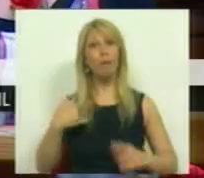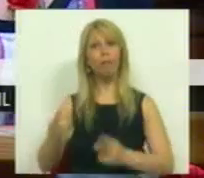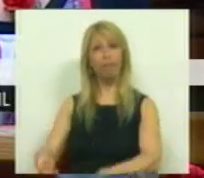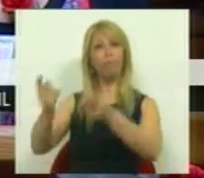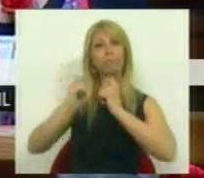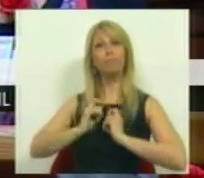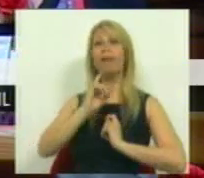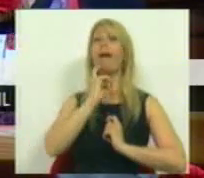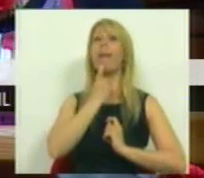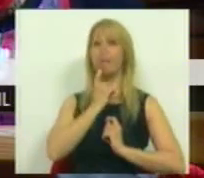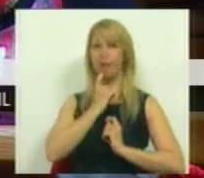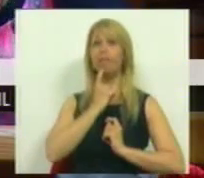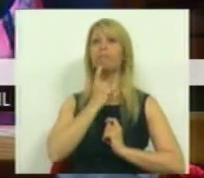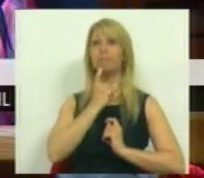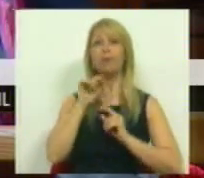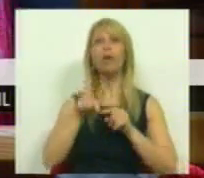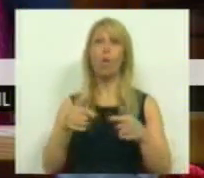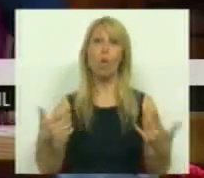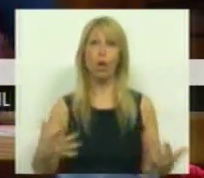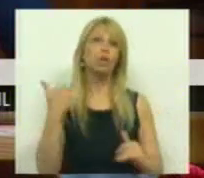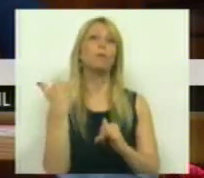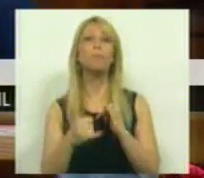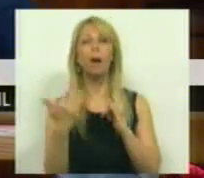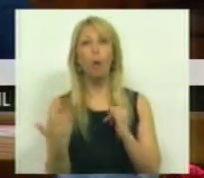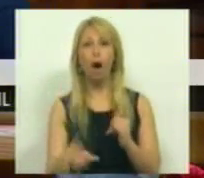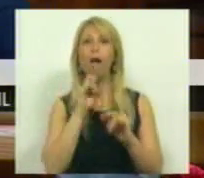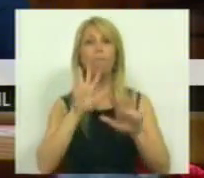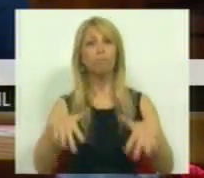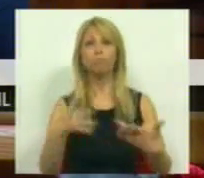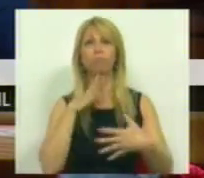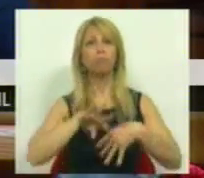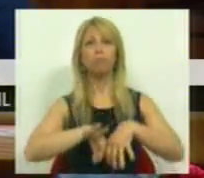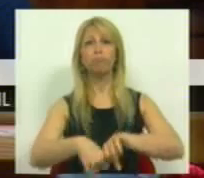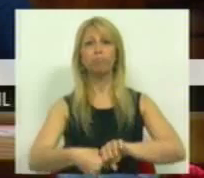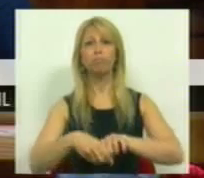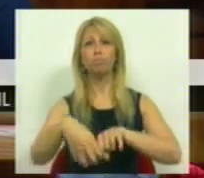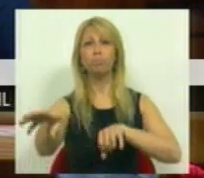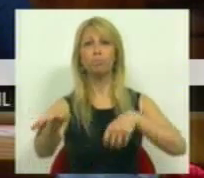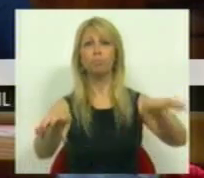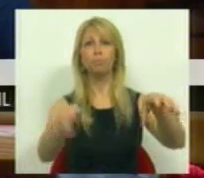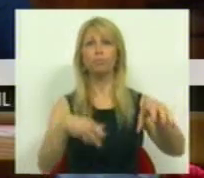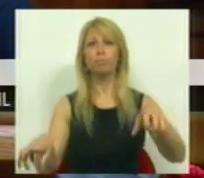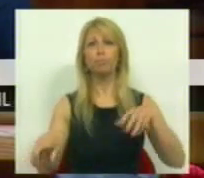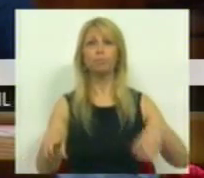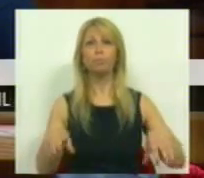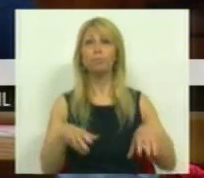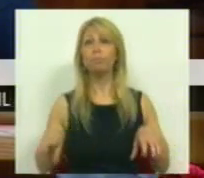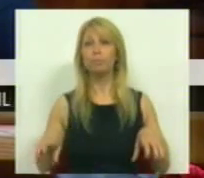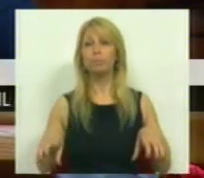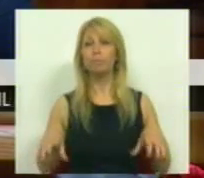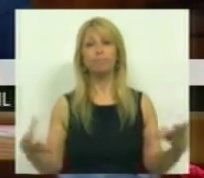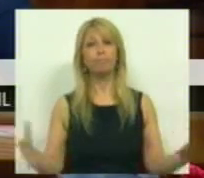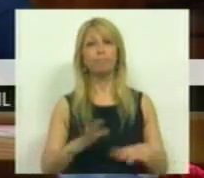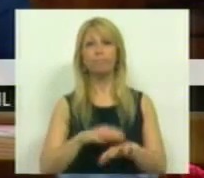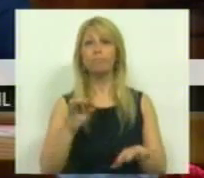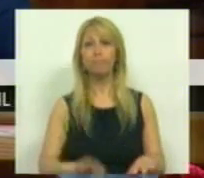Abril, que hoje corre o risco de ser desmontada peça por peça. É por isso que o